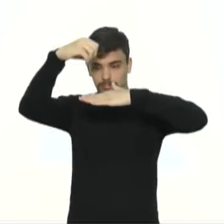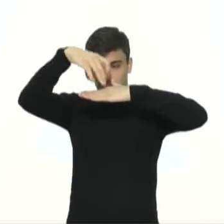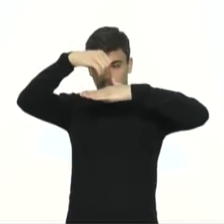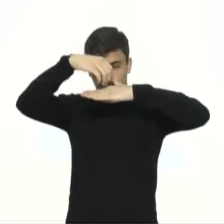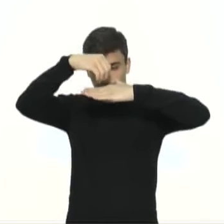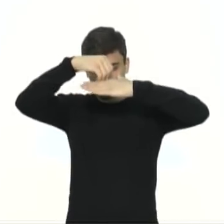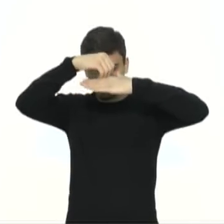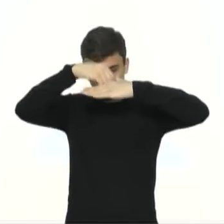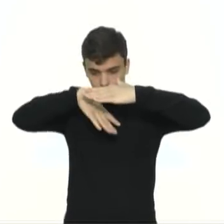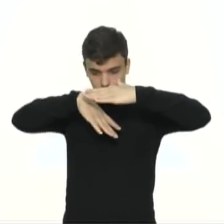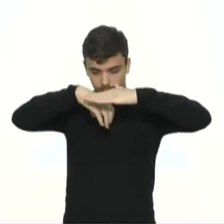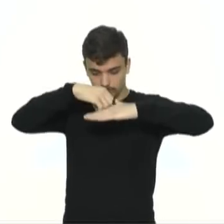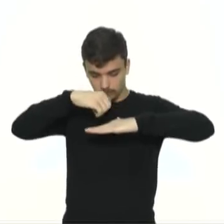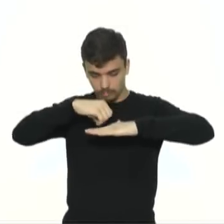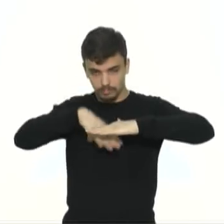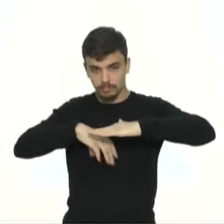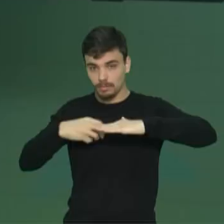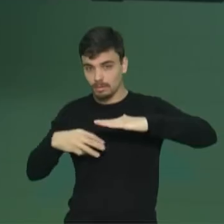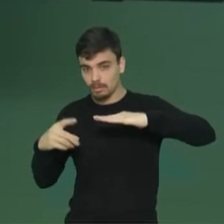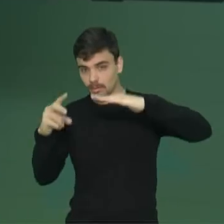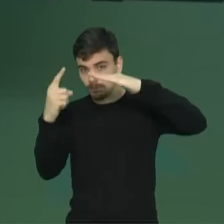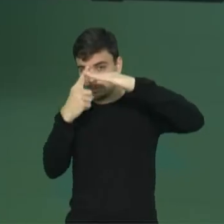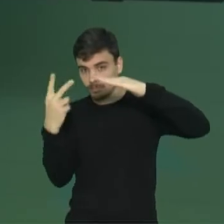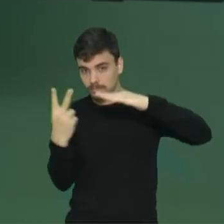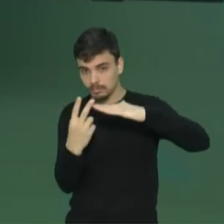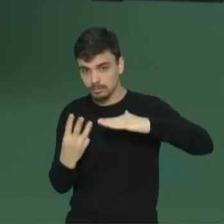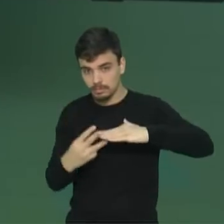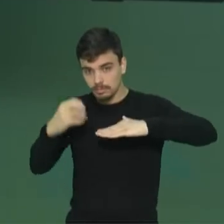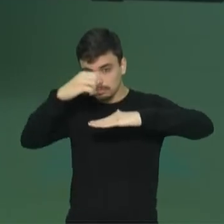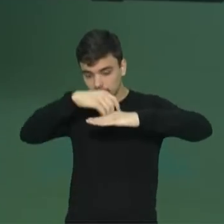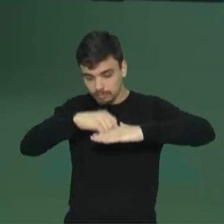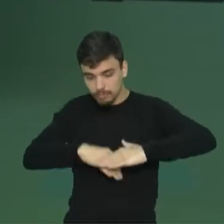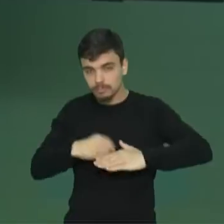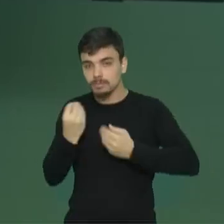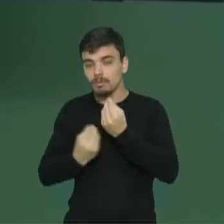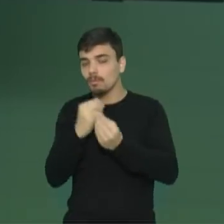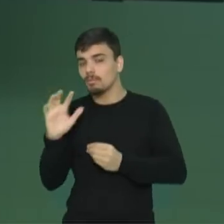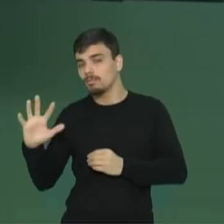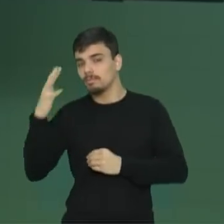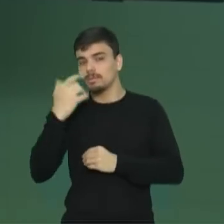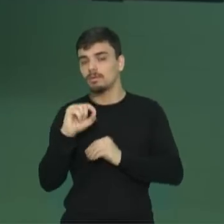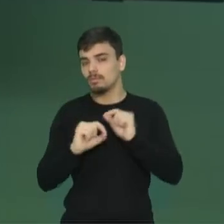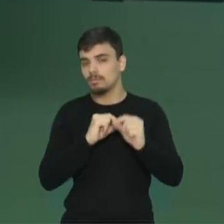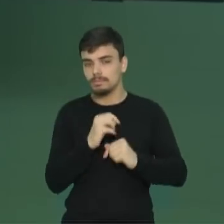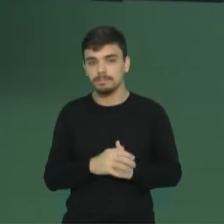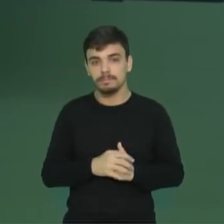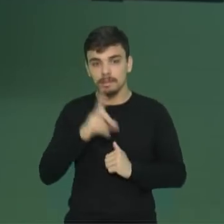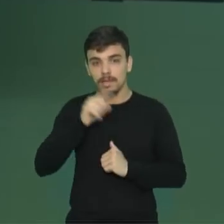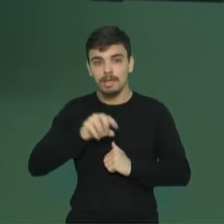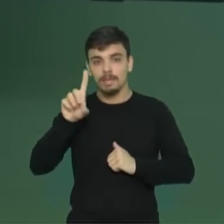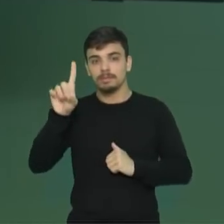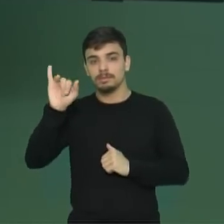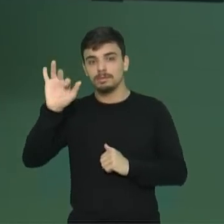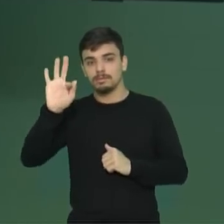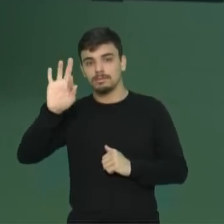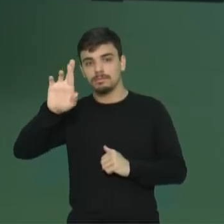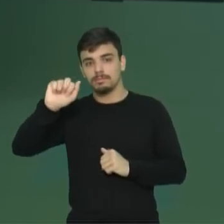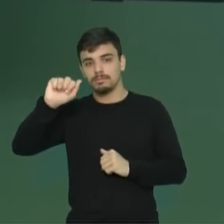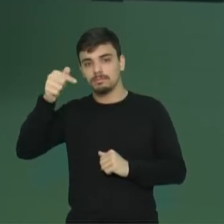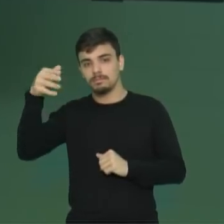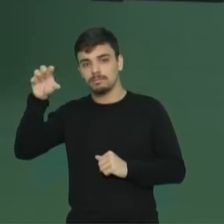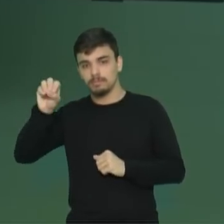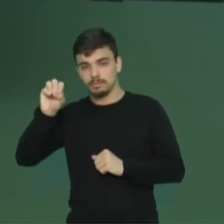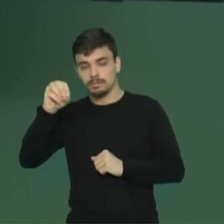passa a luz, bate no terceiro. Lembram de tudo isso? O que acontece aqui? O que nós chamamos de difração. A